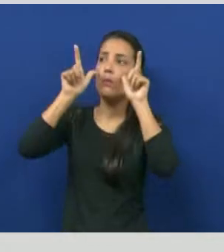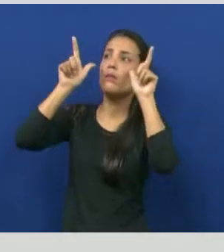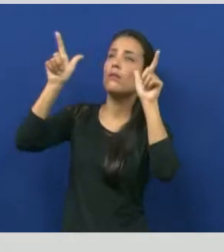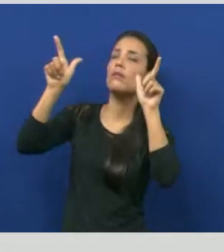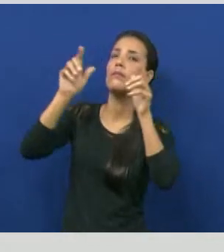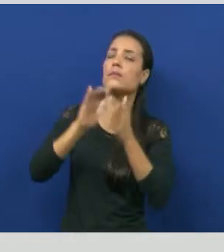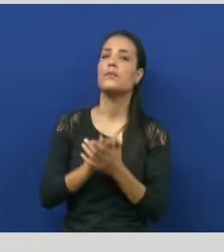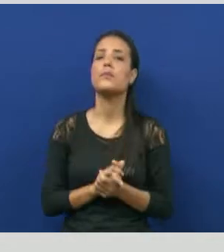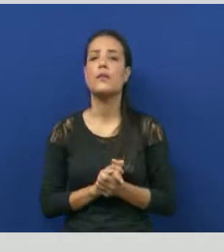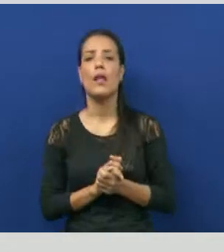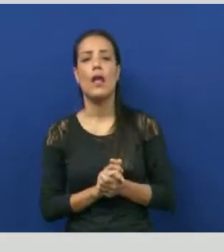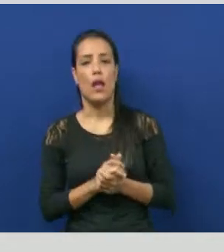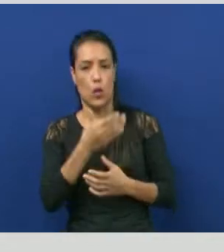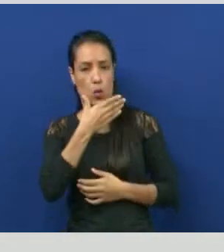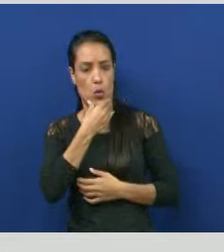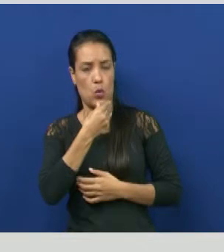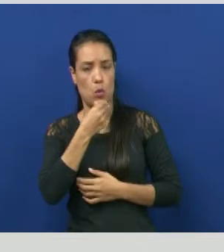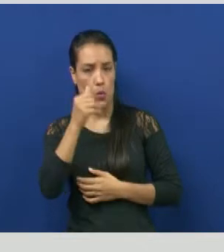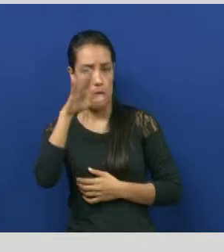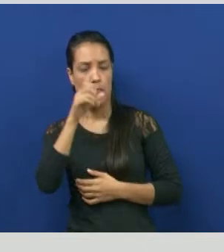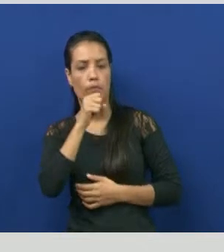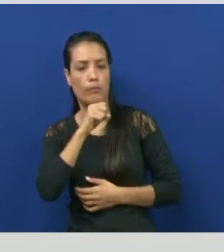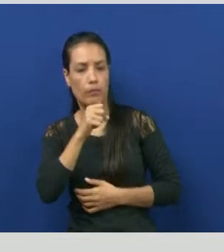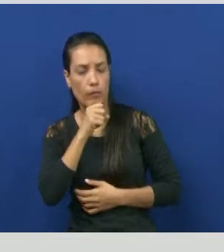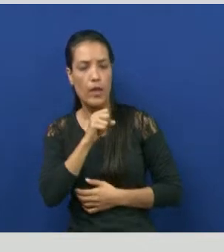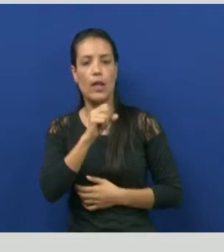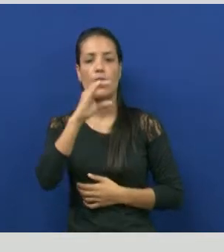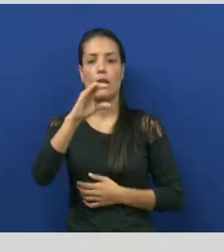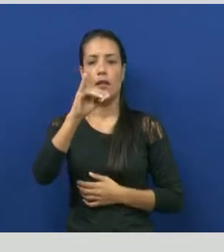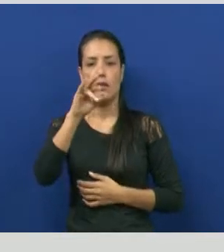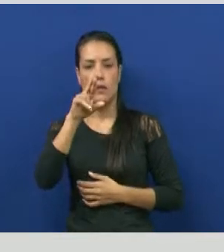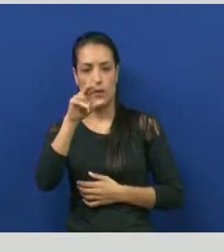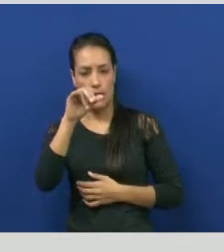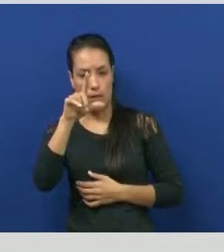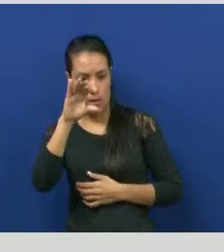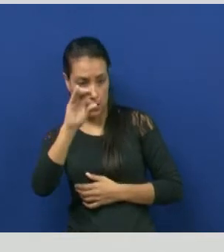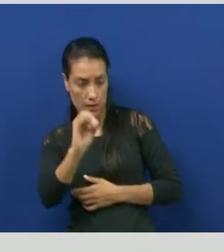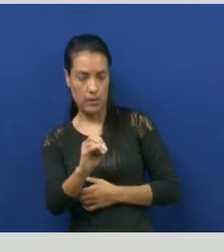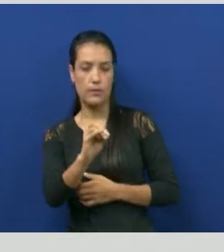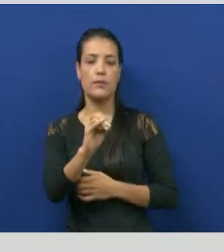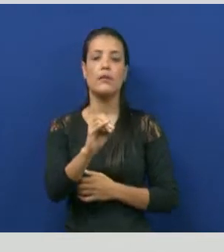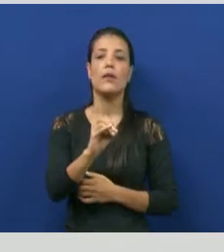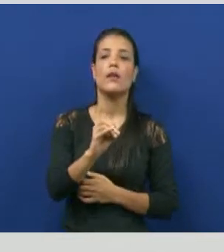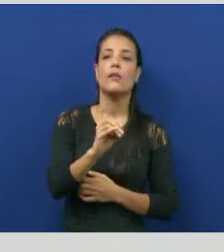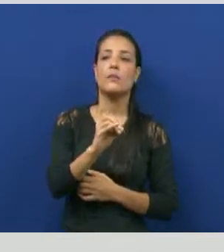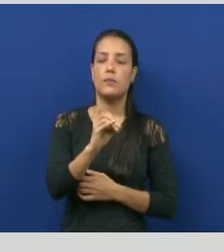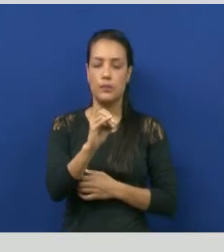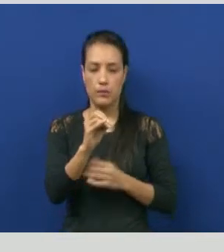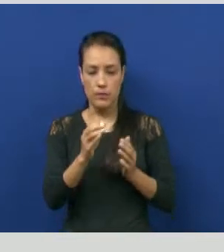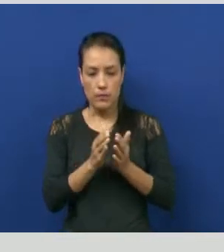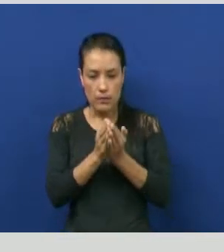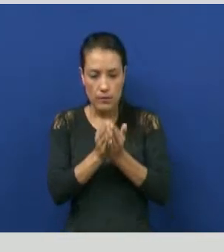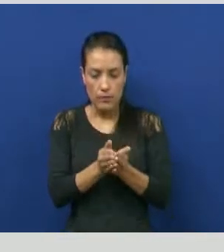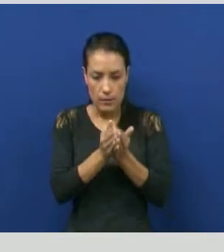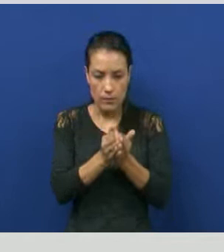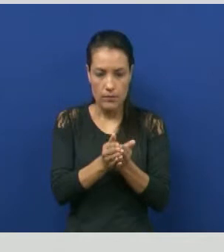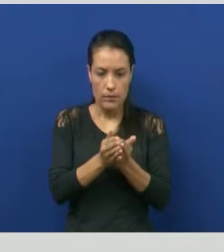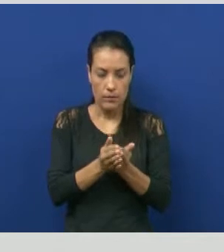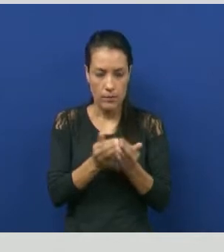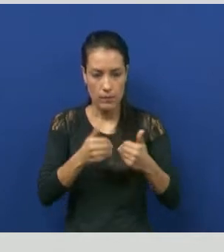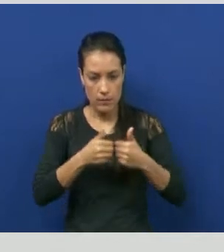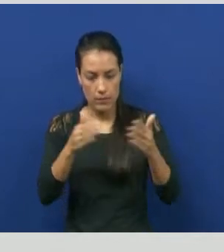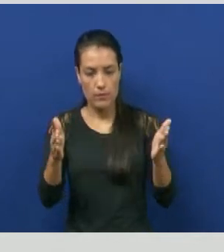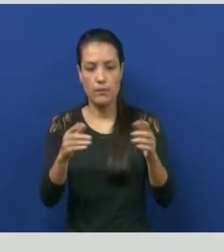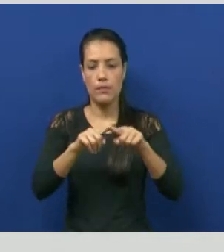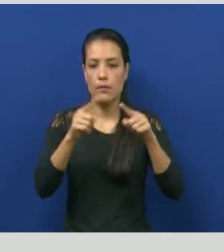velho deles era de nome Cirino, o mestre da barca que dava passagem. Então, quando entrou na mata, já